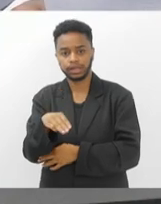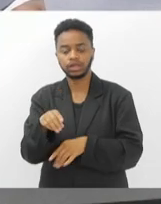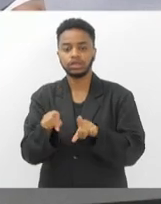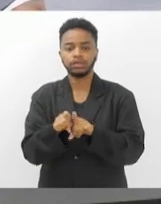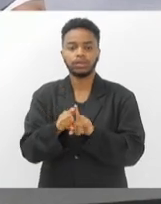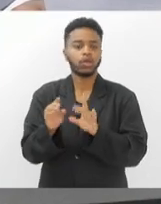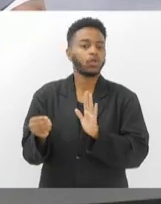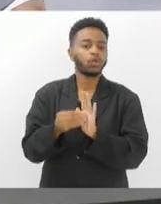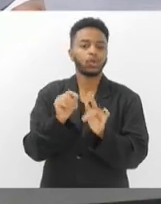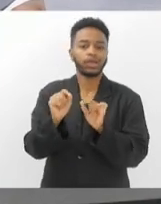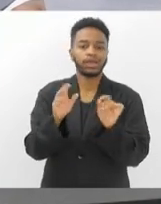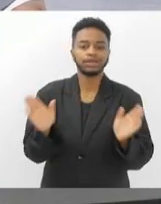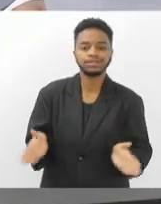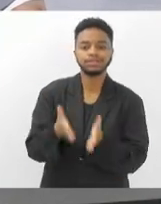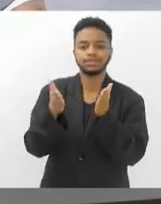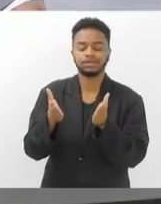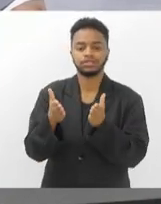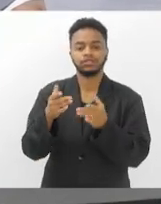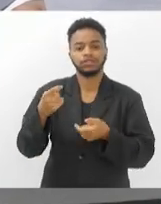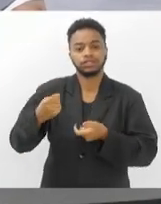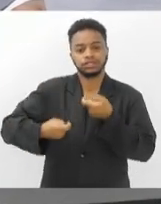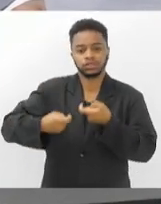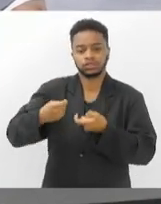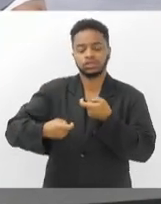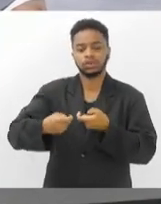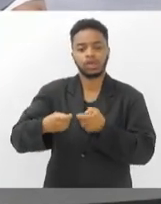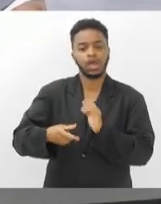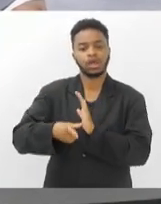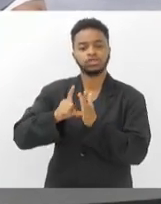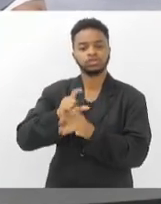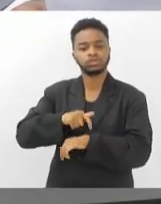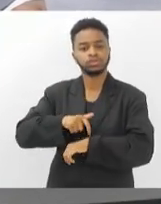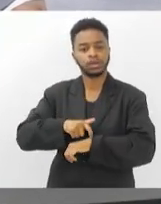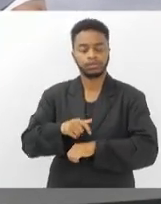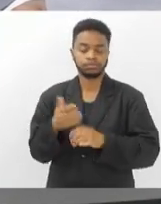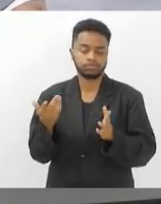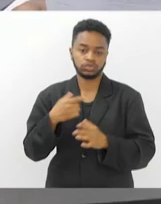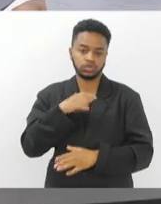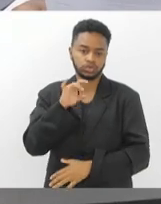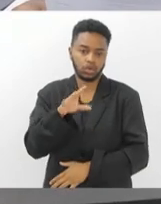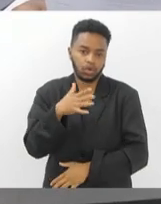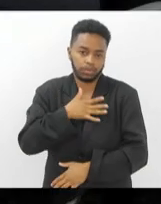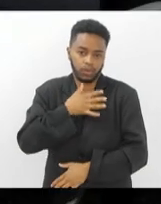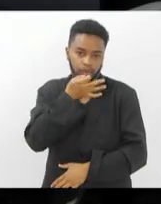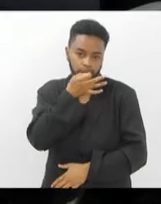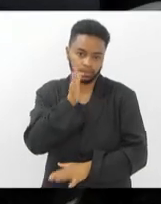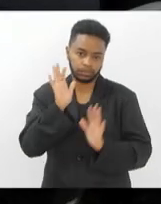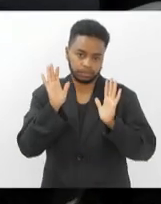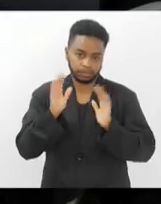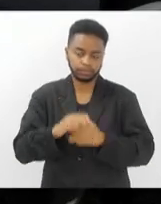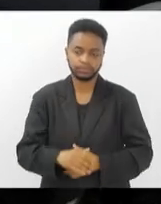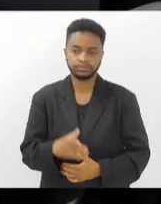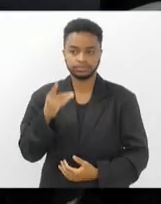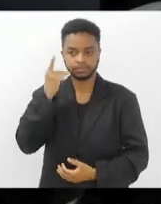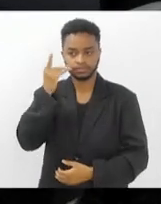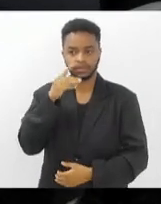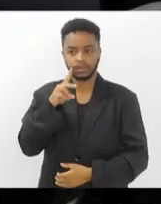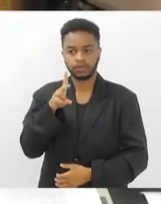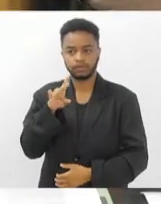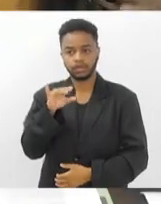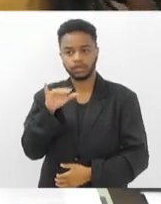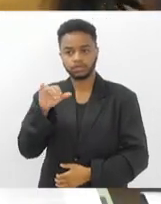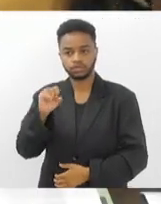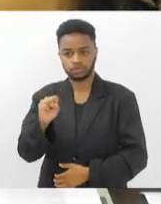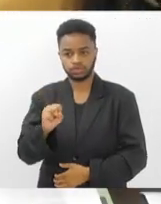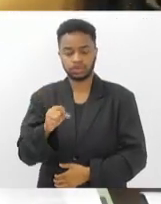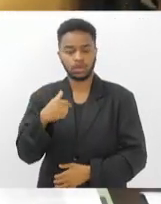deixar o incentivo em a sexualização precoce. Apenas uma opinião. Deputado Vinícius. Senhor presidente.